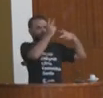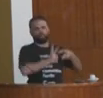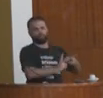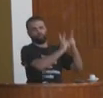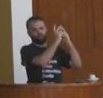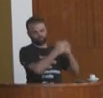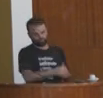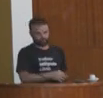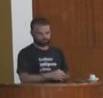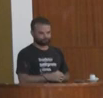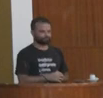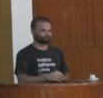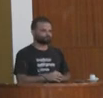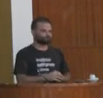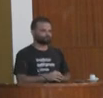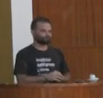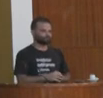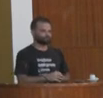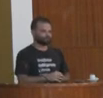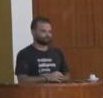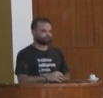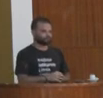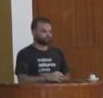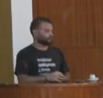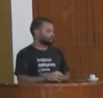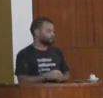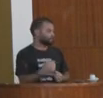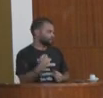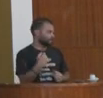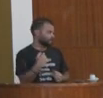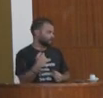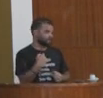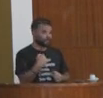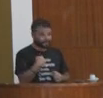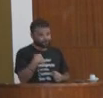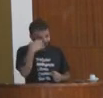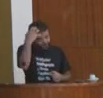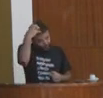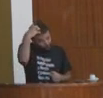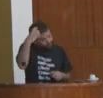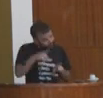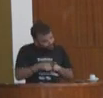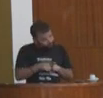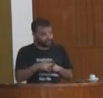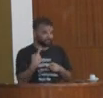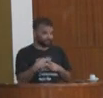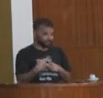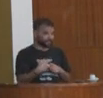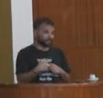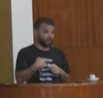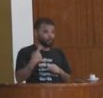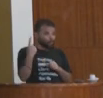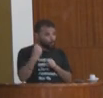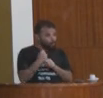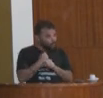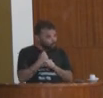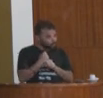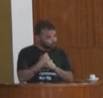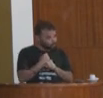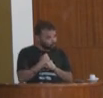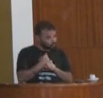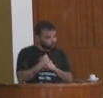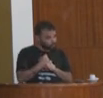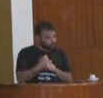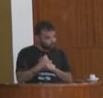estão muito defasados. Faço meia-culpa, porque estou sentado há vai fazer um ano, né, mas pode ter certeza que a equipe